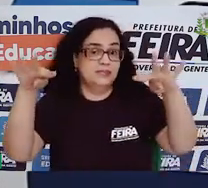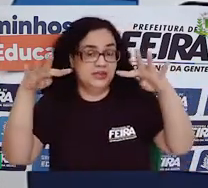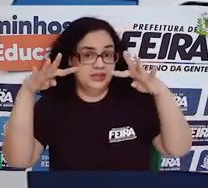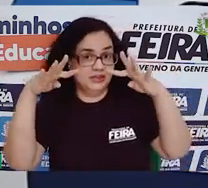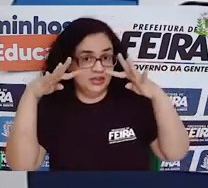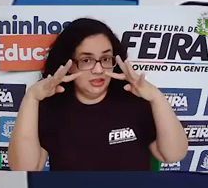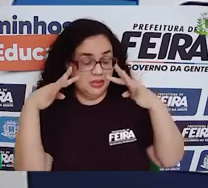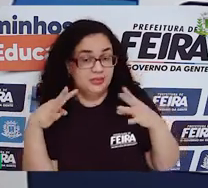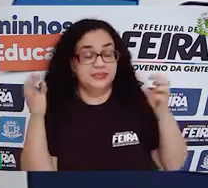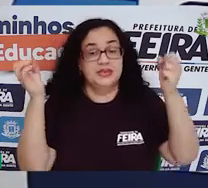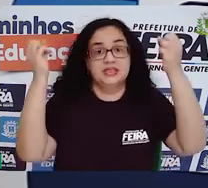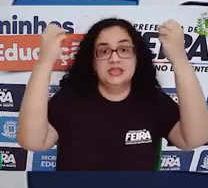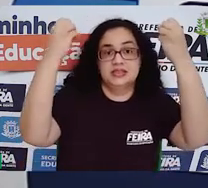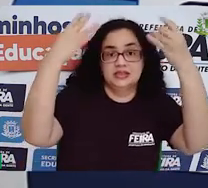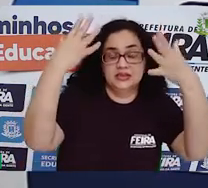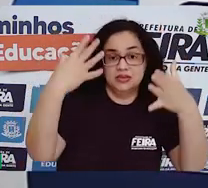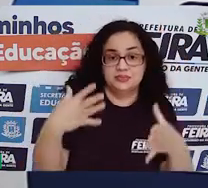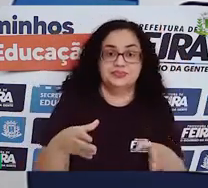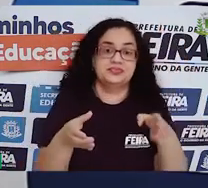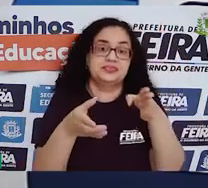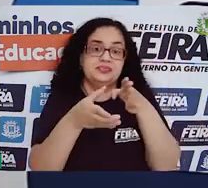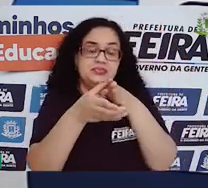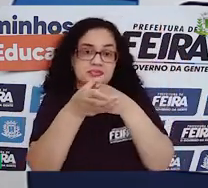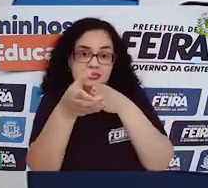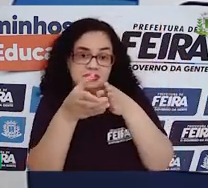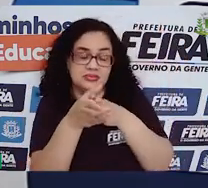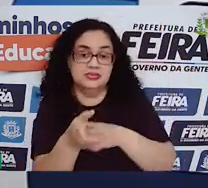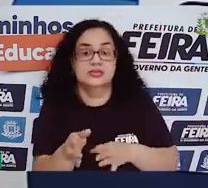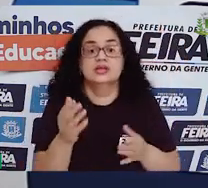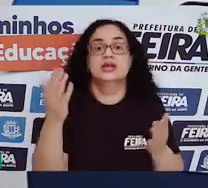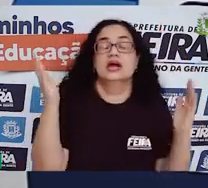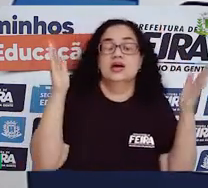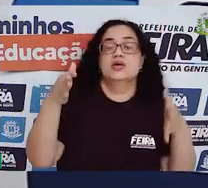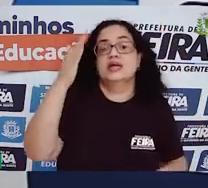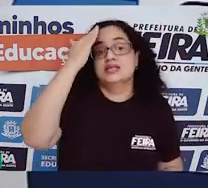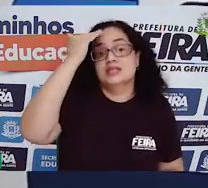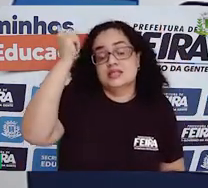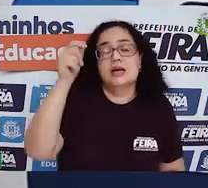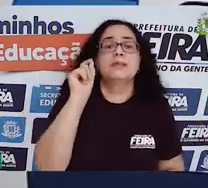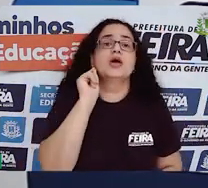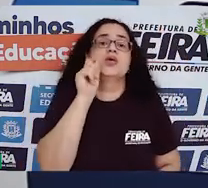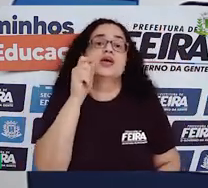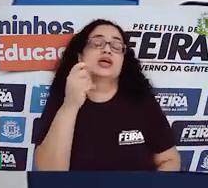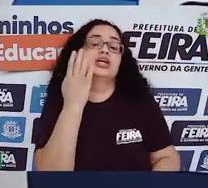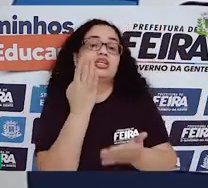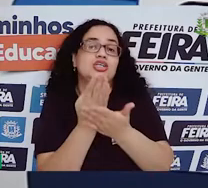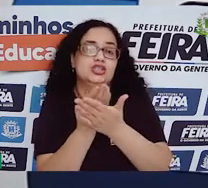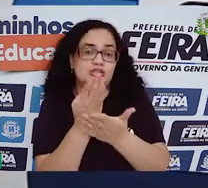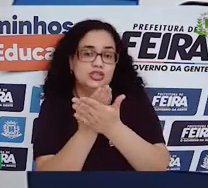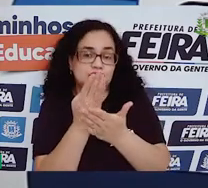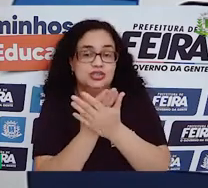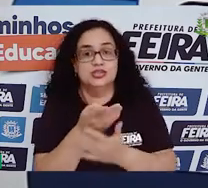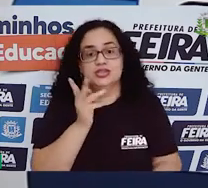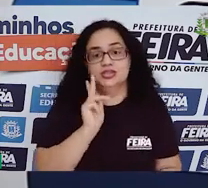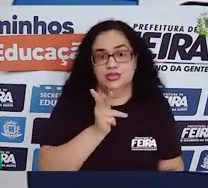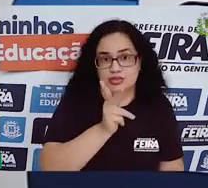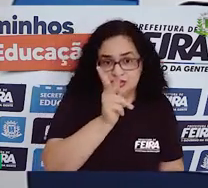atenção nas explicações, nas orientações. E aí agora a gente vai saber sobre o que nós vamos estudar. Vamos